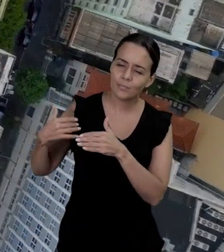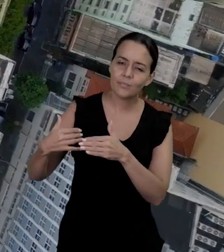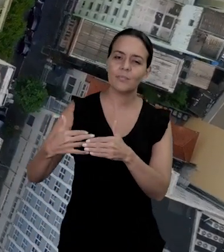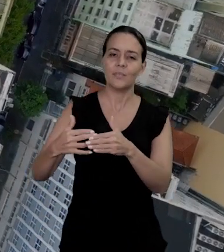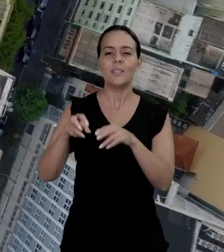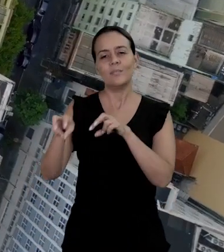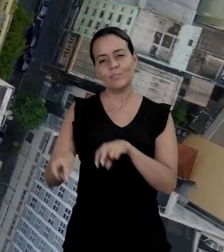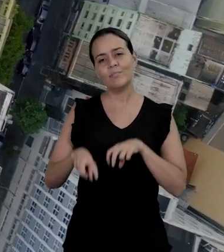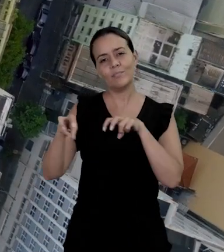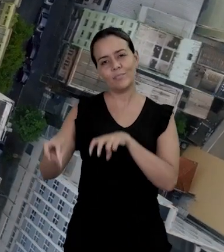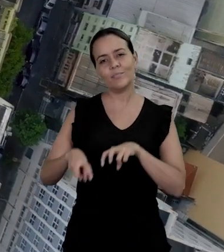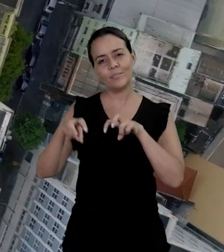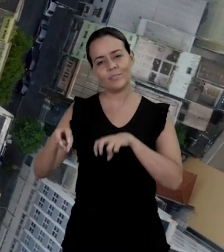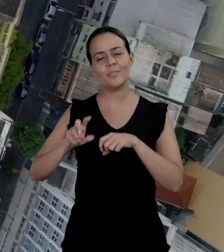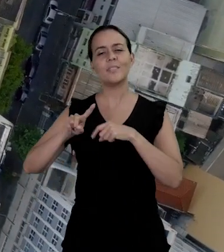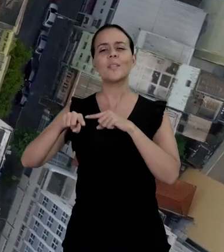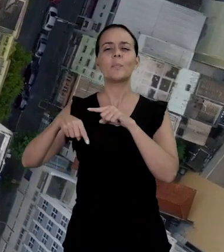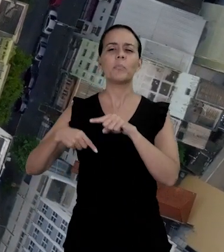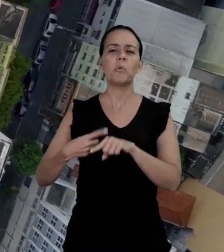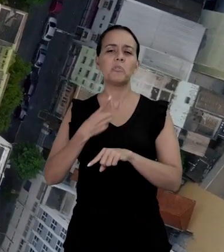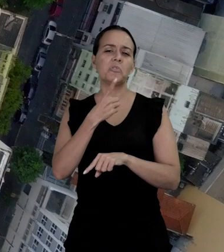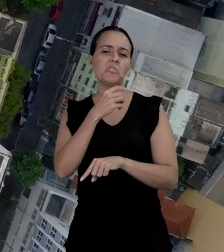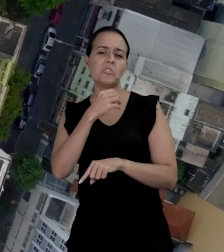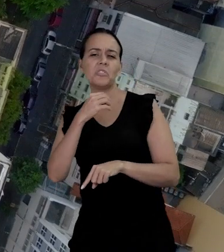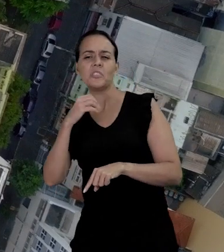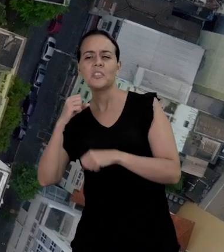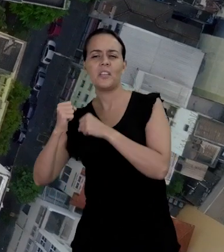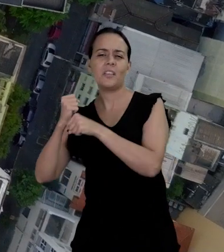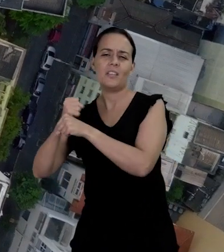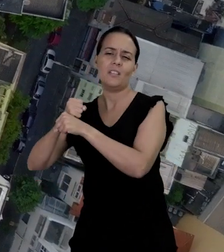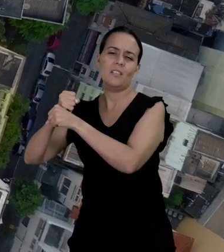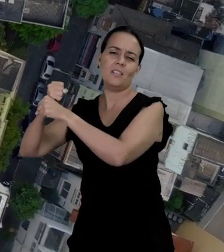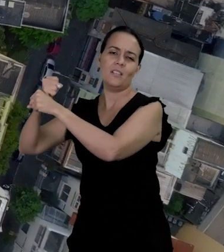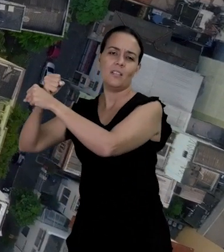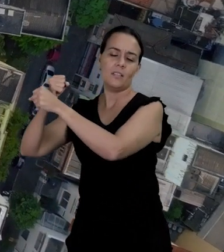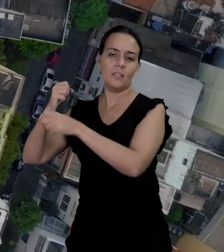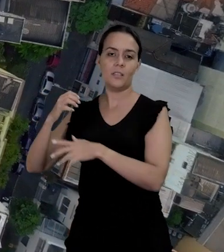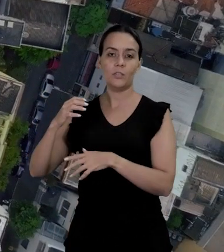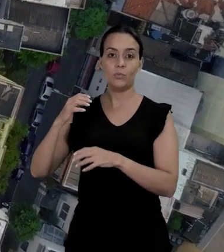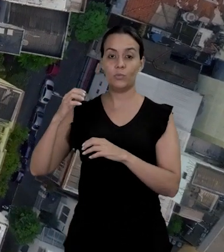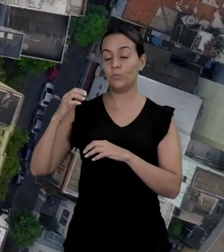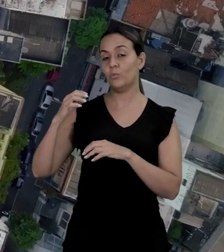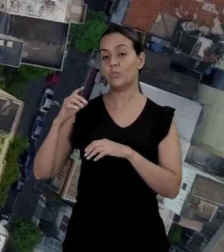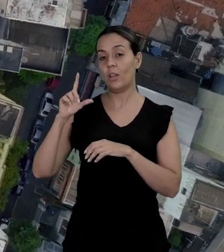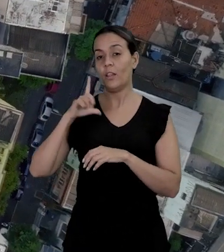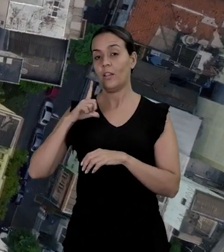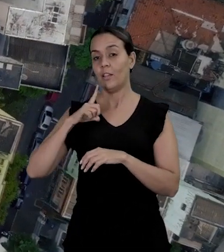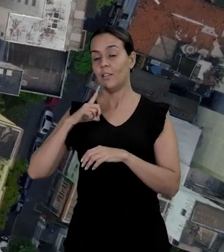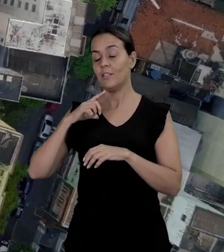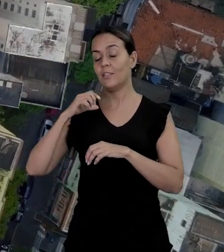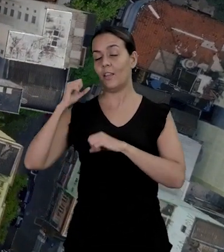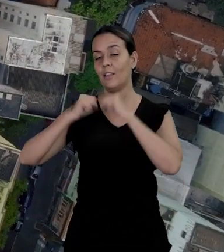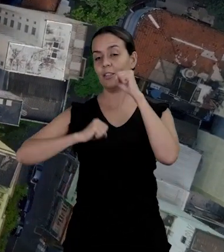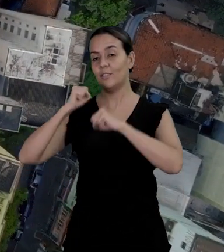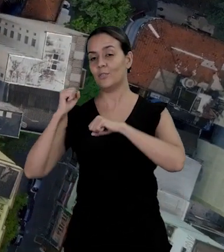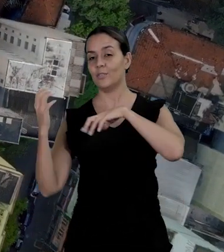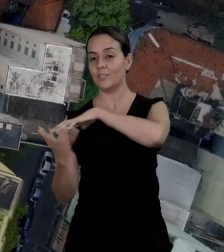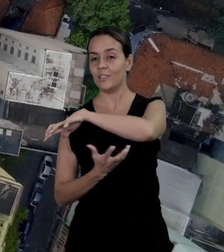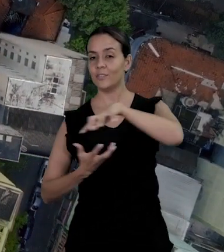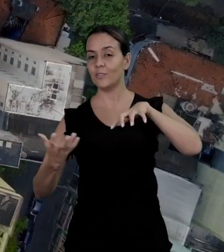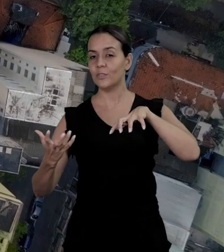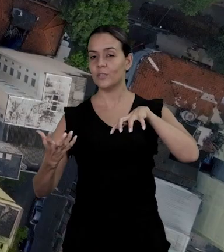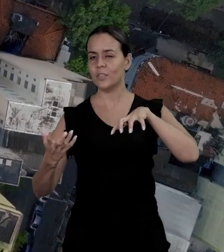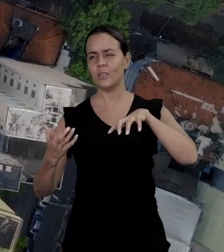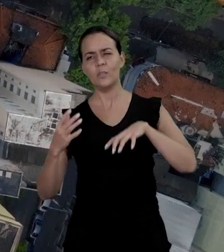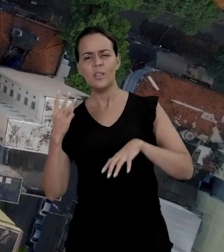de revoluções, primeira, segunda revolução industrial, mesmo a terceira revolução industrial, que era da informação que aconteceu no século